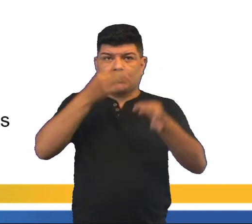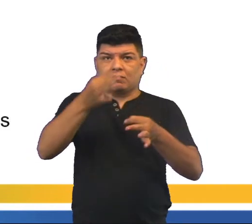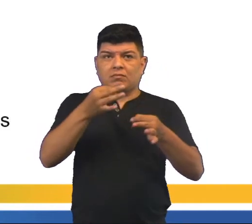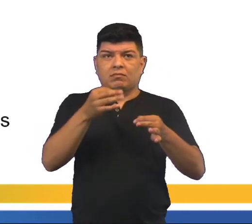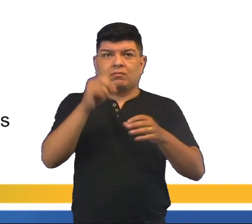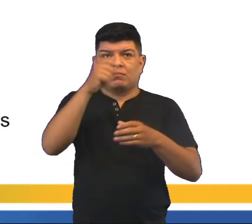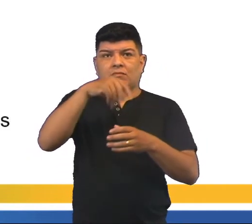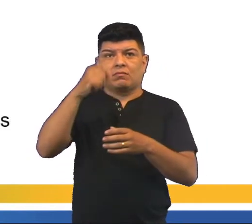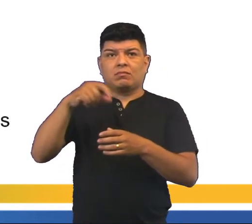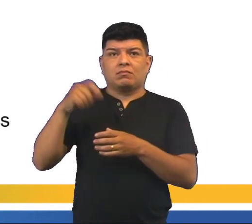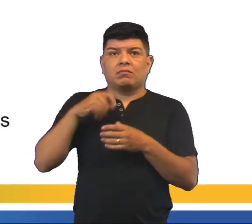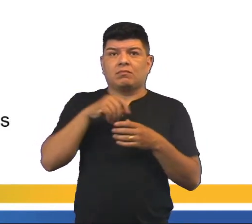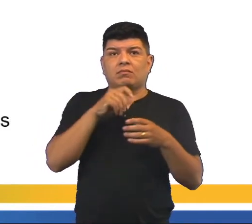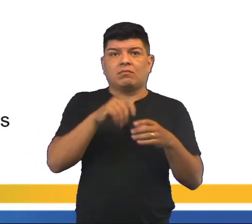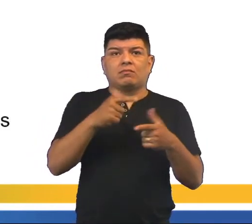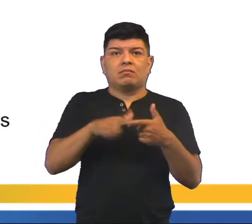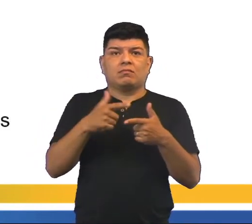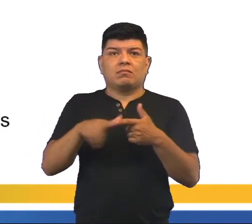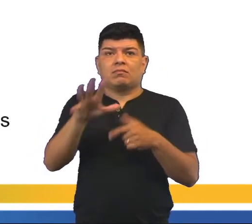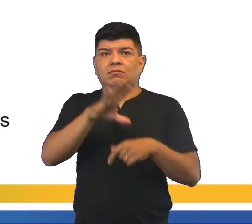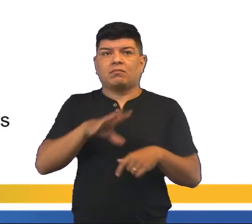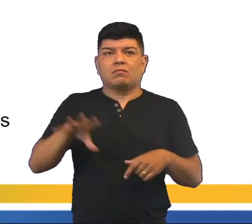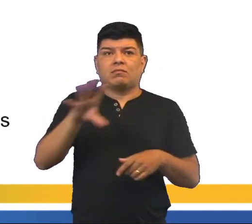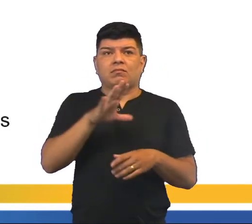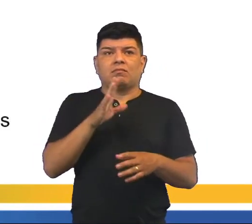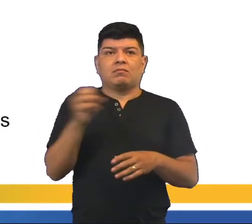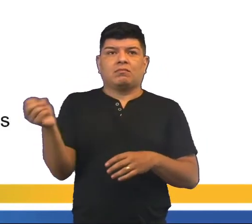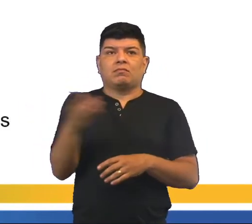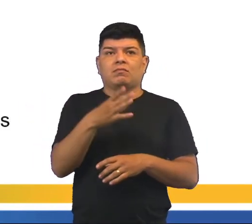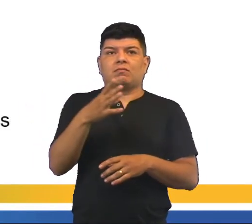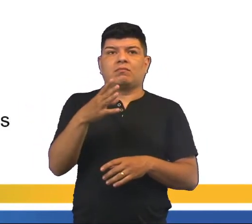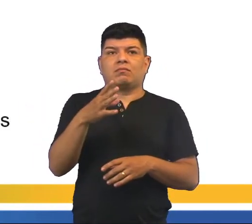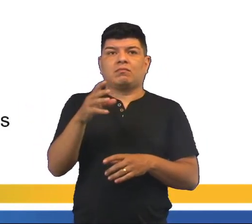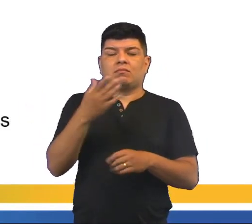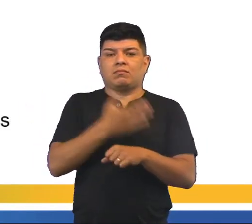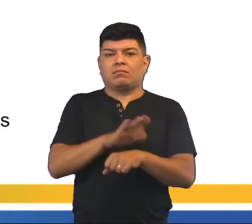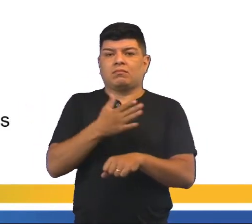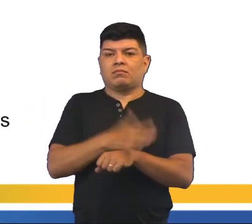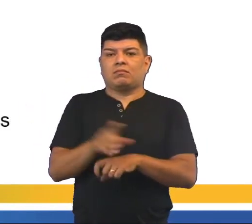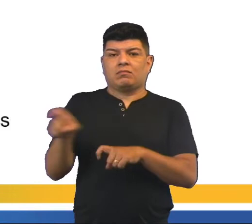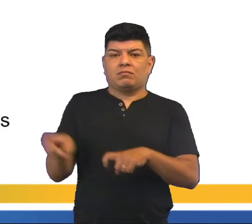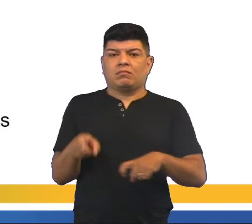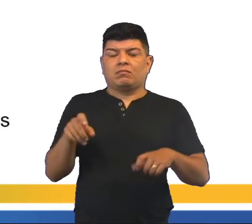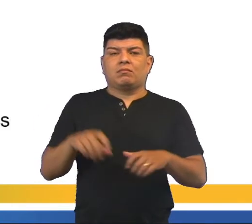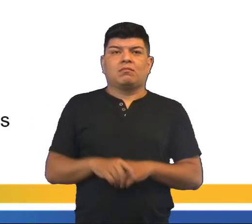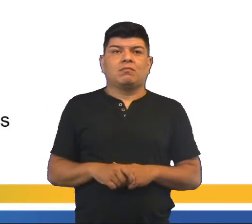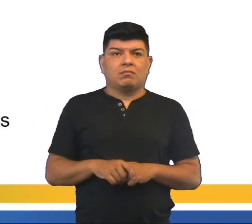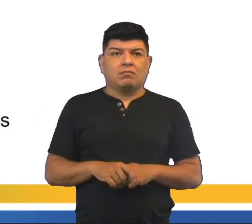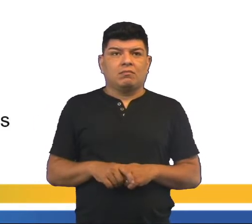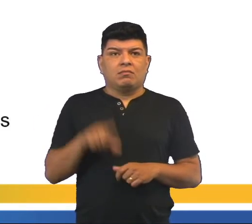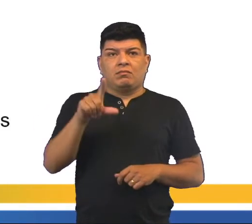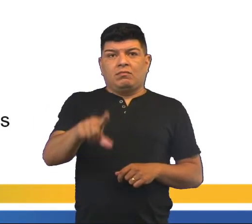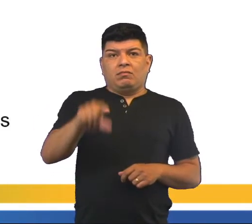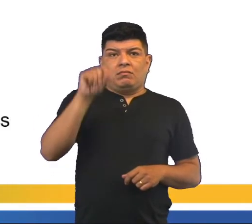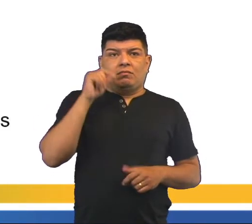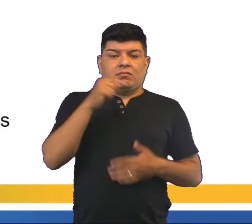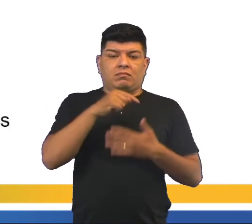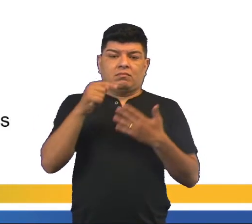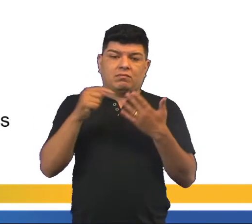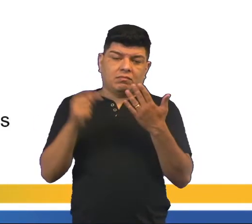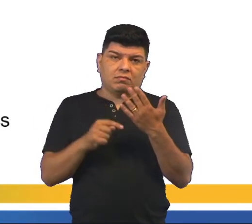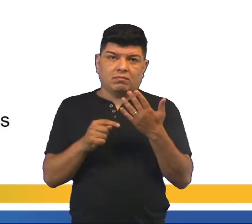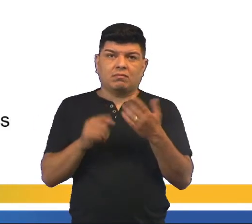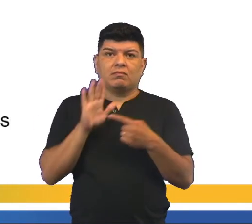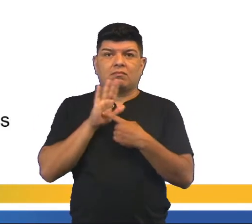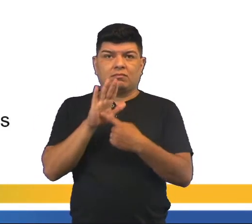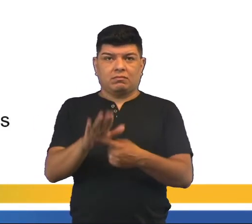da produtividade e dos impactos gerados pela modernização das práticas agrárias. Assinale a alternativa